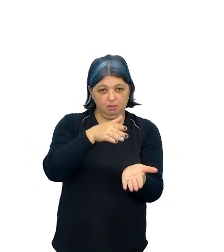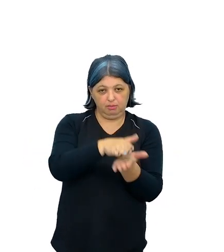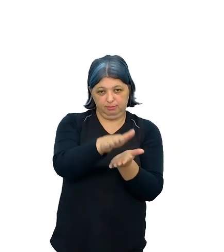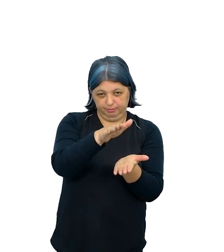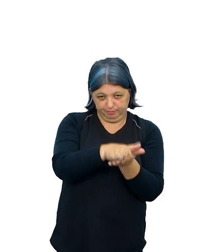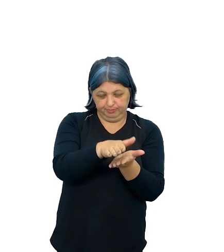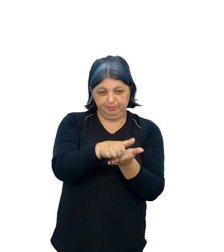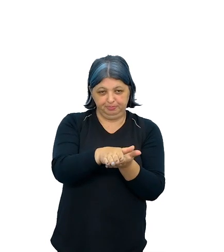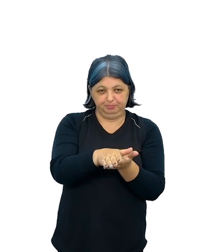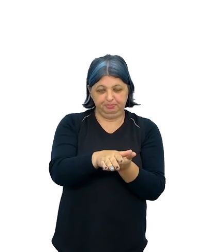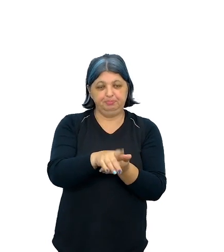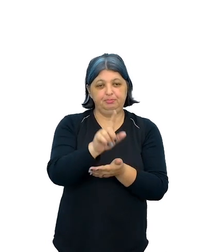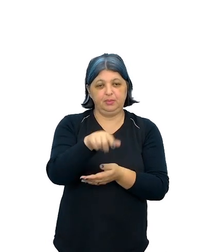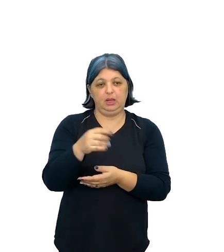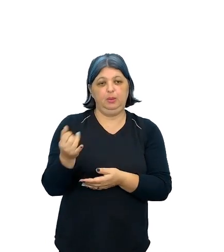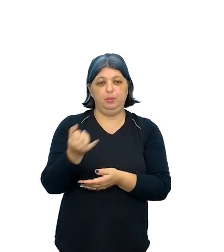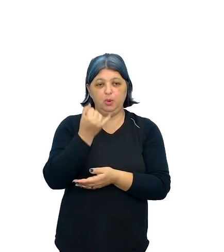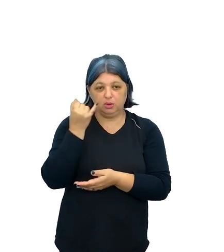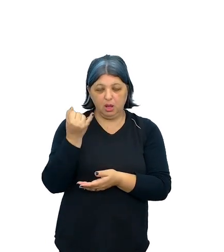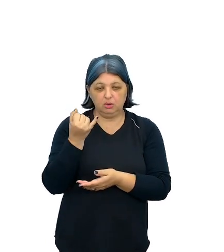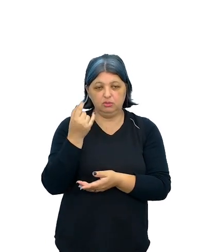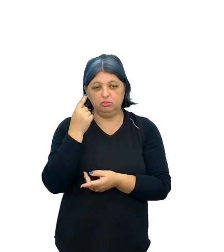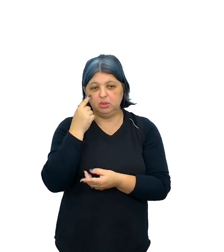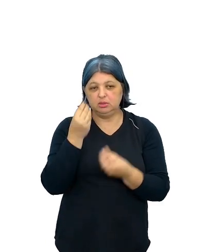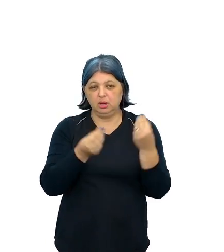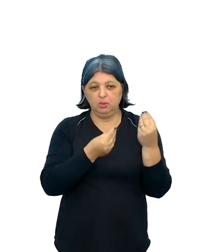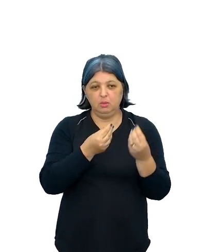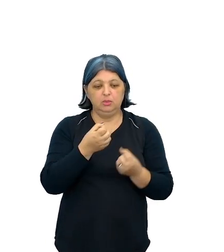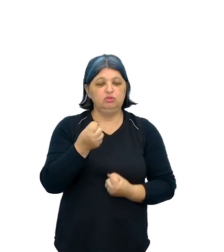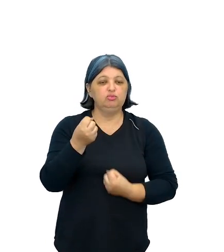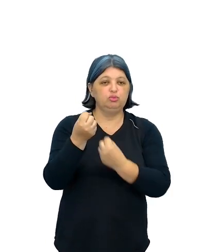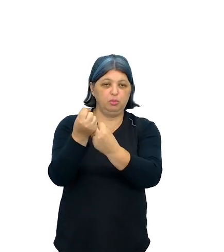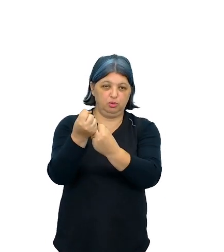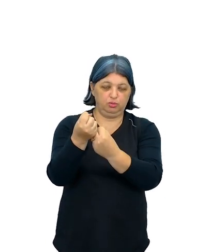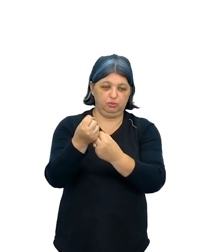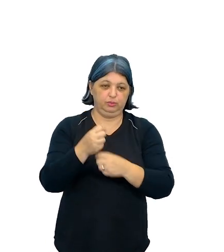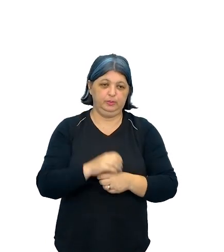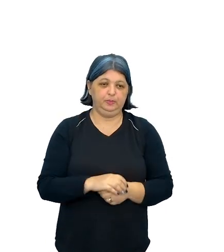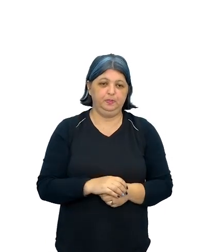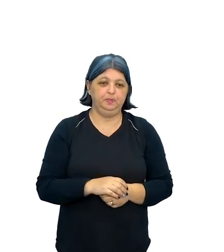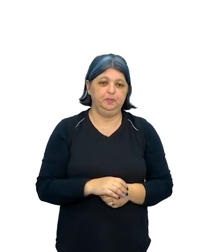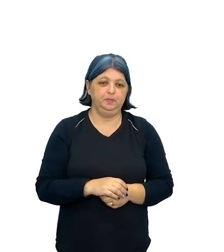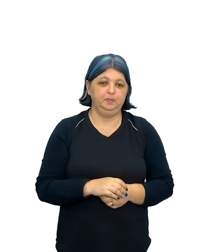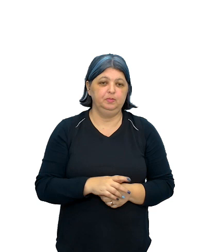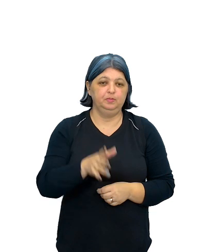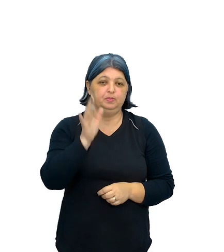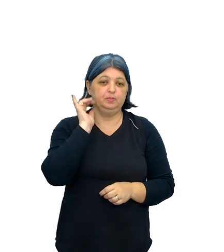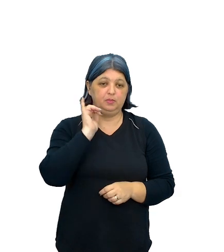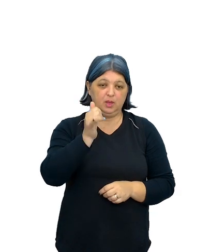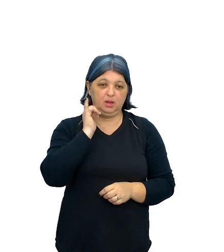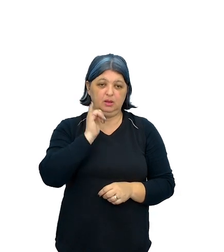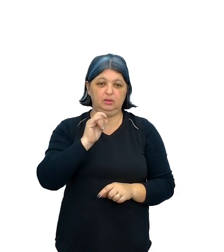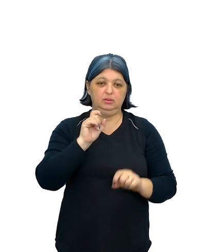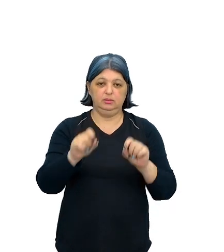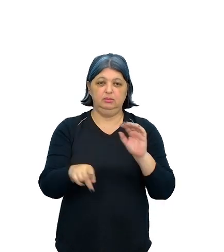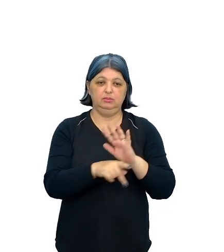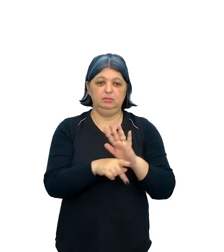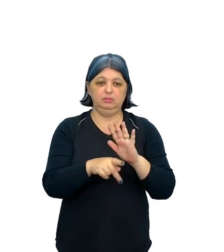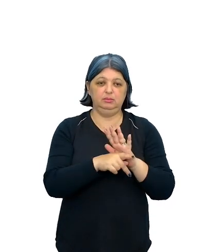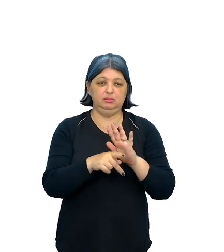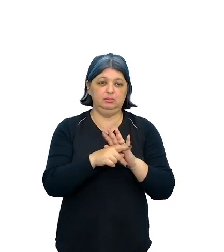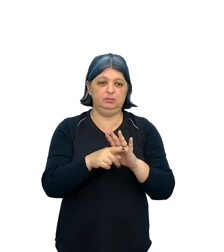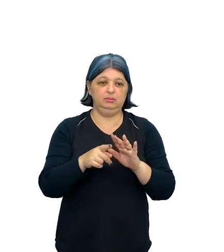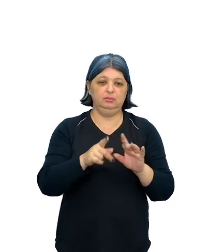Então, também são importantes como pensar nos suportes. As narrativas aparecem em nível como os contos,